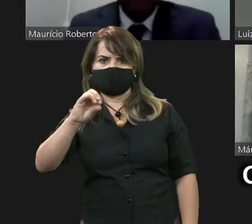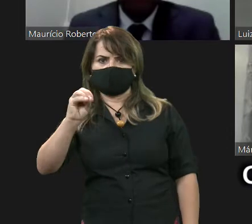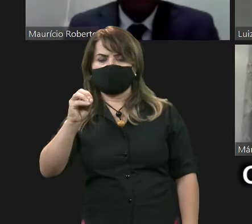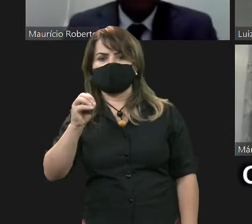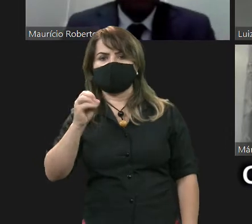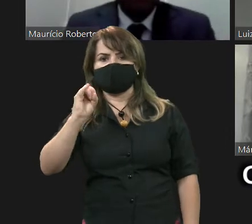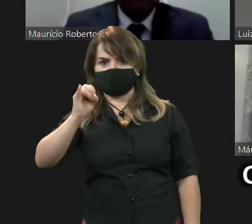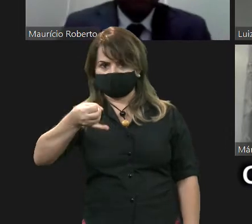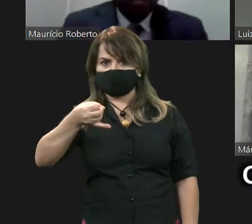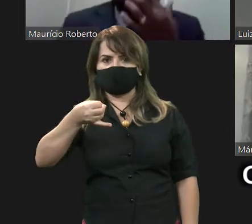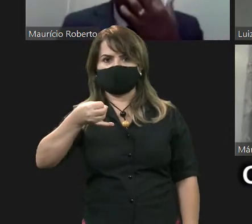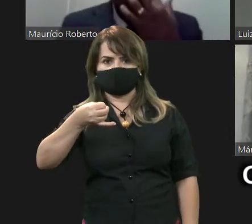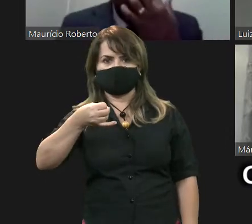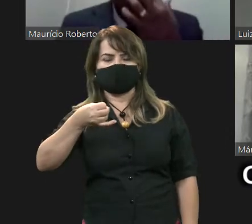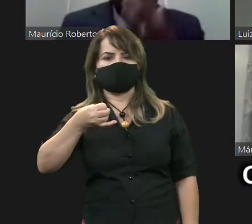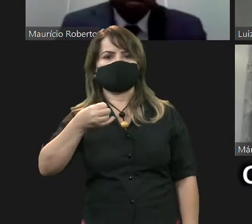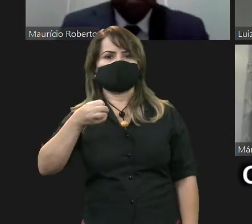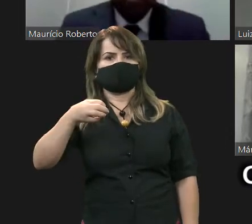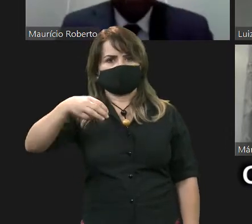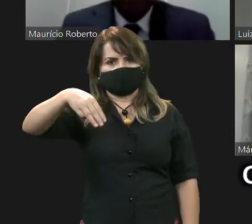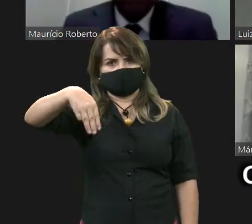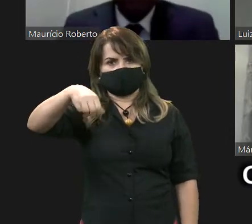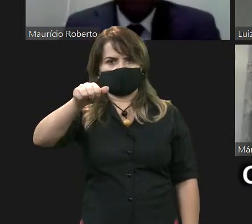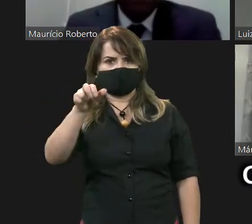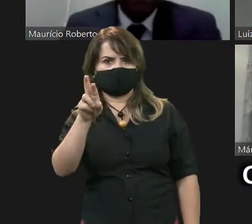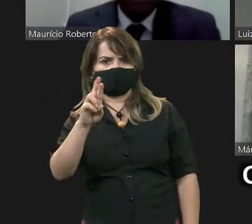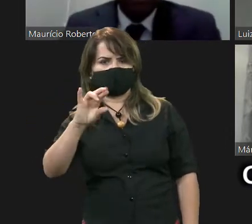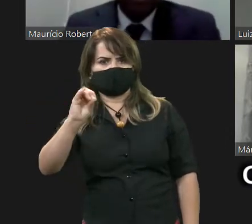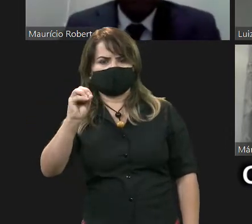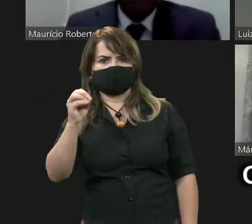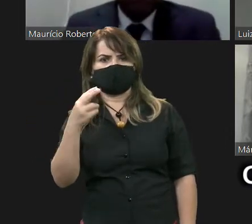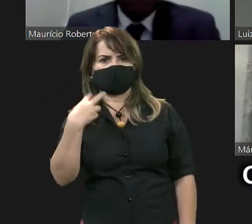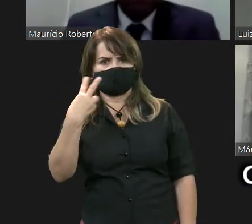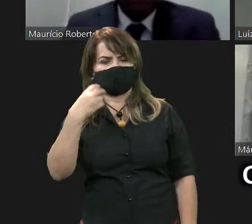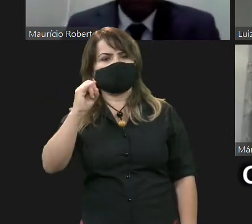Sim. Vereador Maurício Roberto.